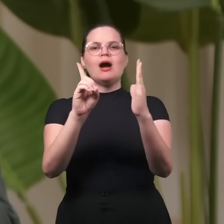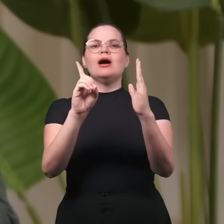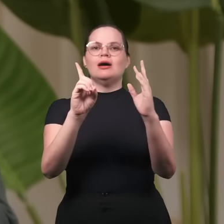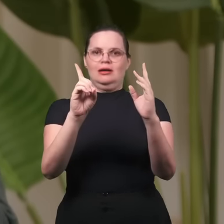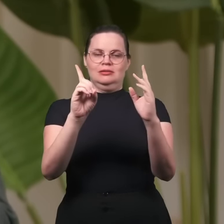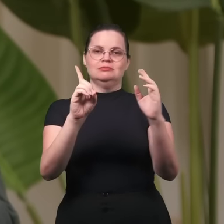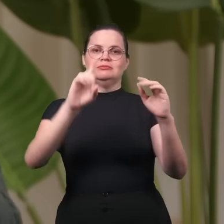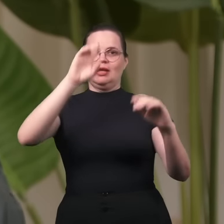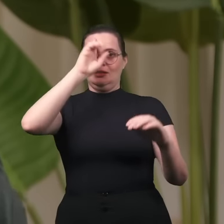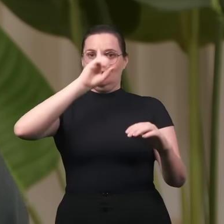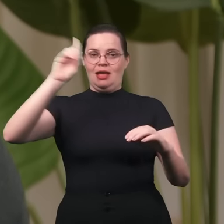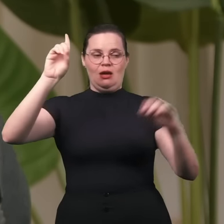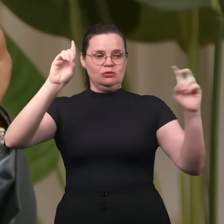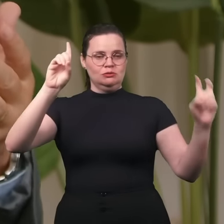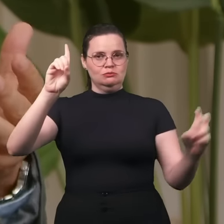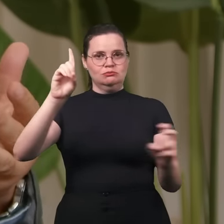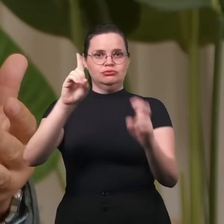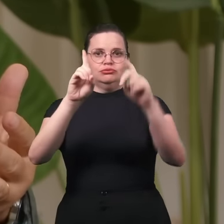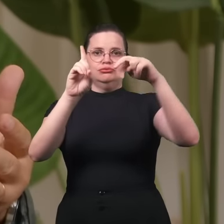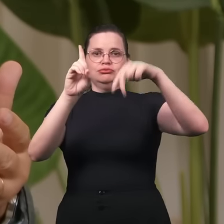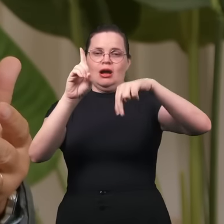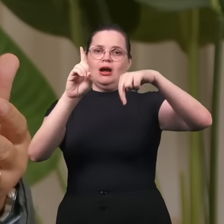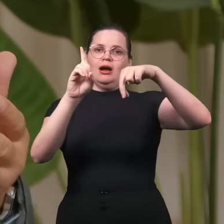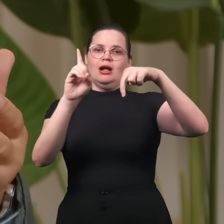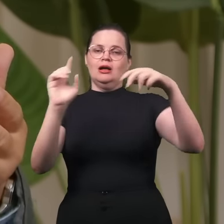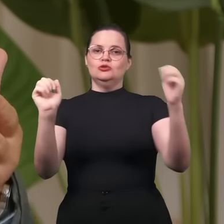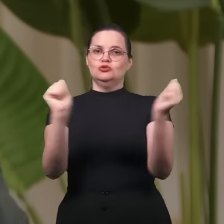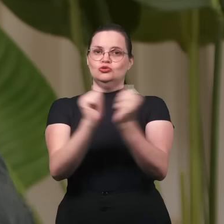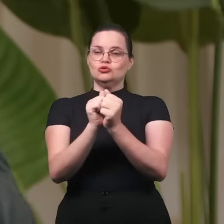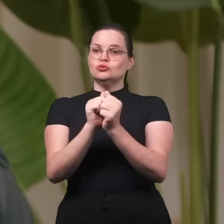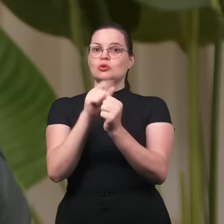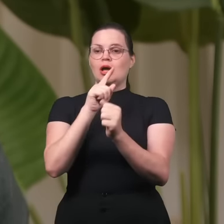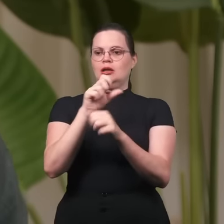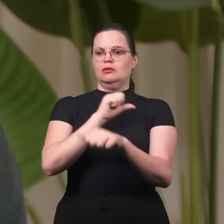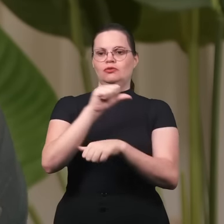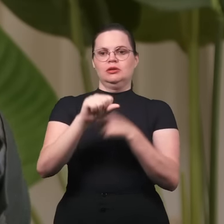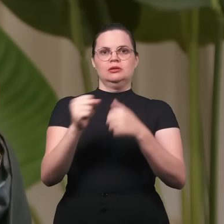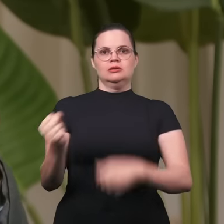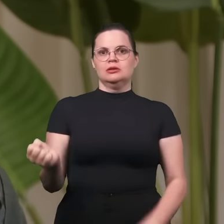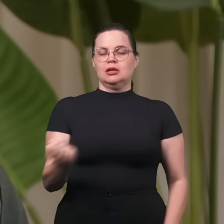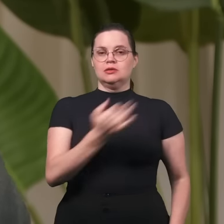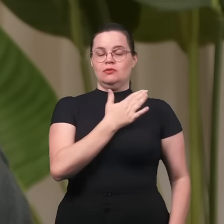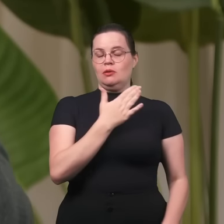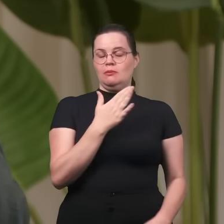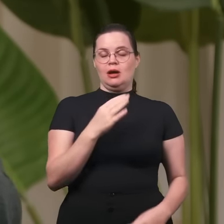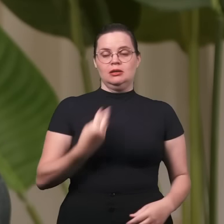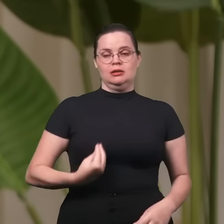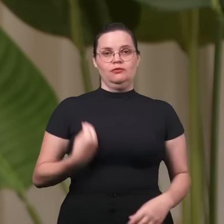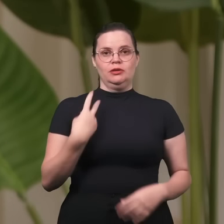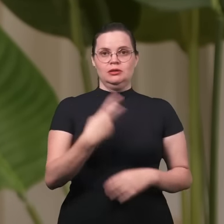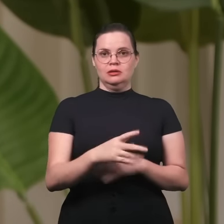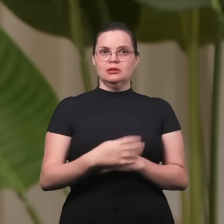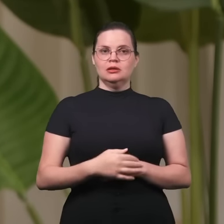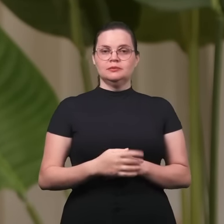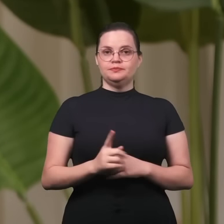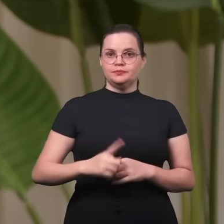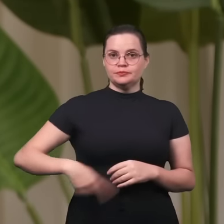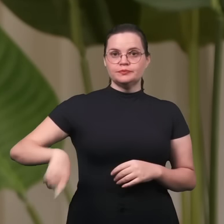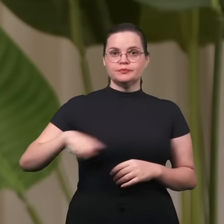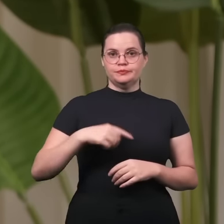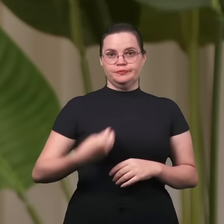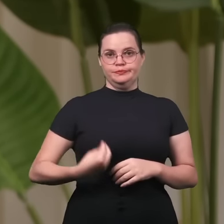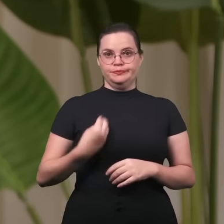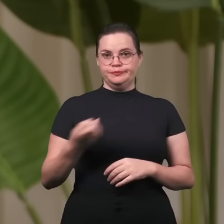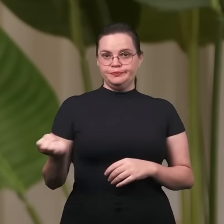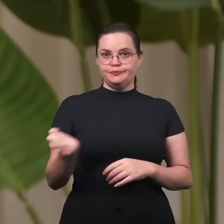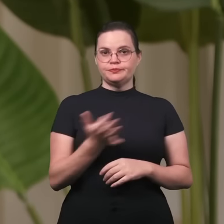Ele saiu transformado dali, né? Essa experiência de transformação, ela tem que ser vista. E a partir